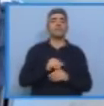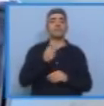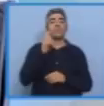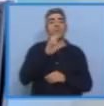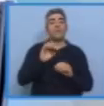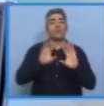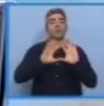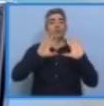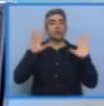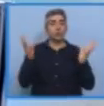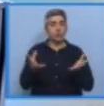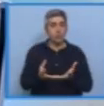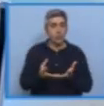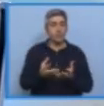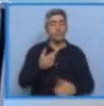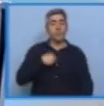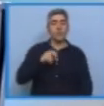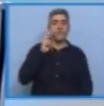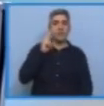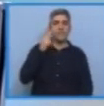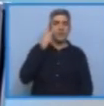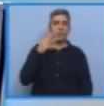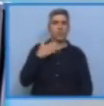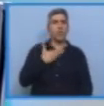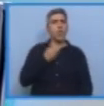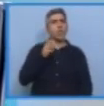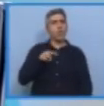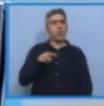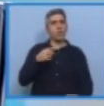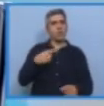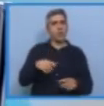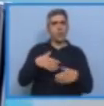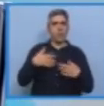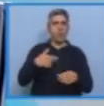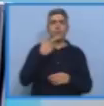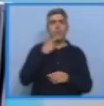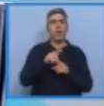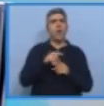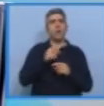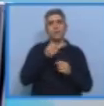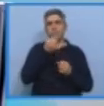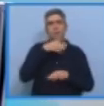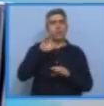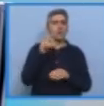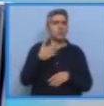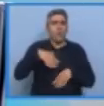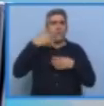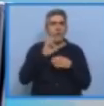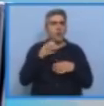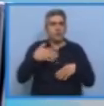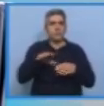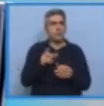maneira geral, nós olhamos a vida como um dom que não pode ser descartada de qualquer forma, mas que deve